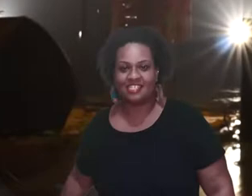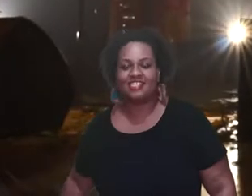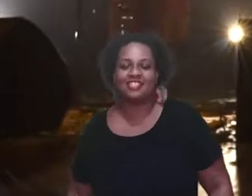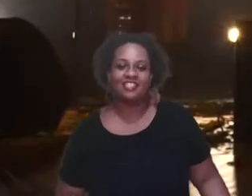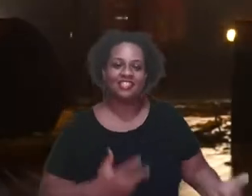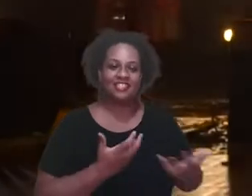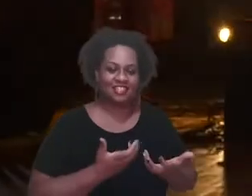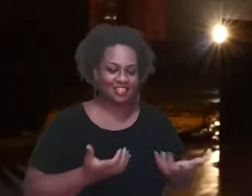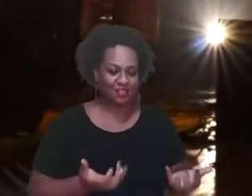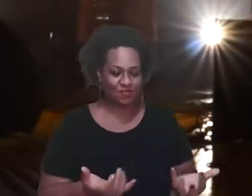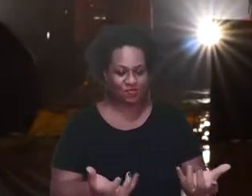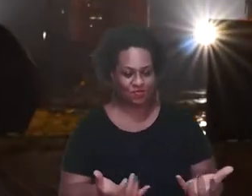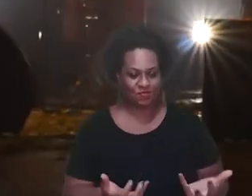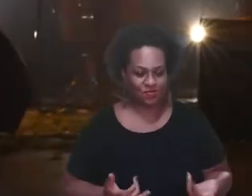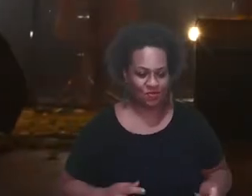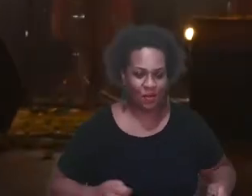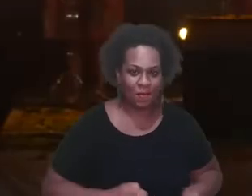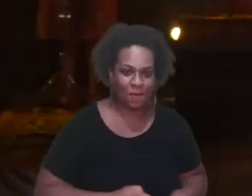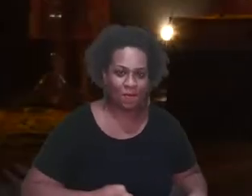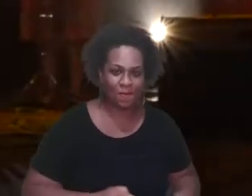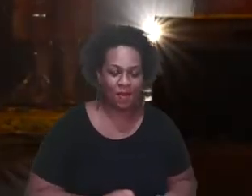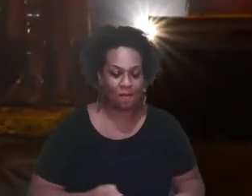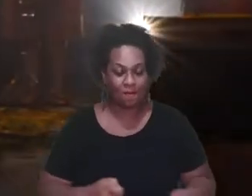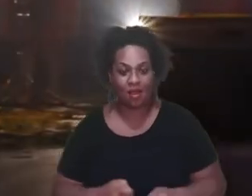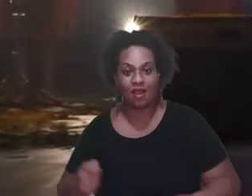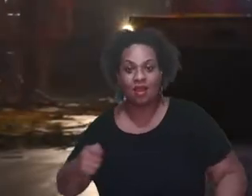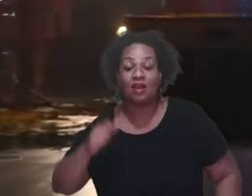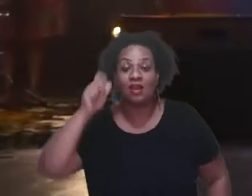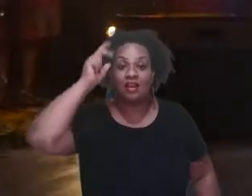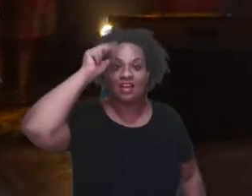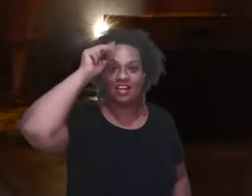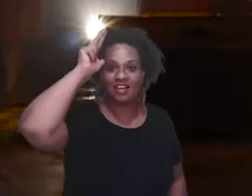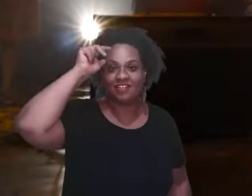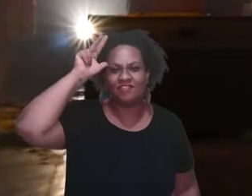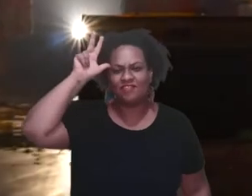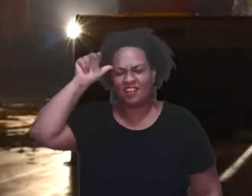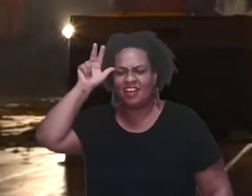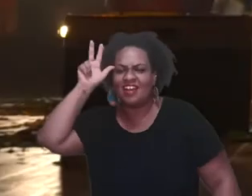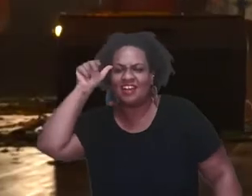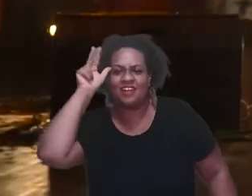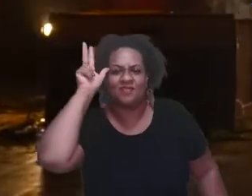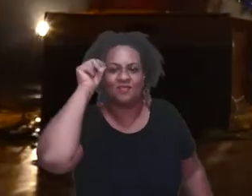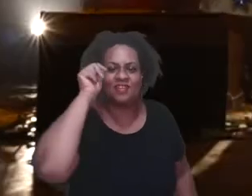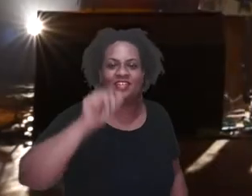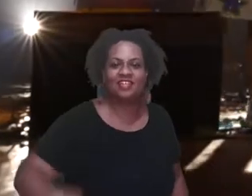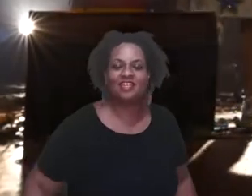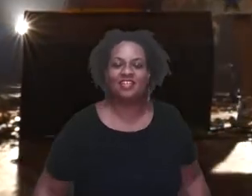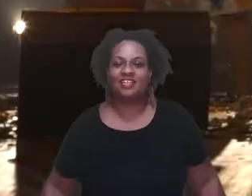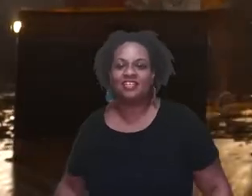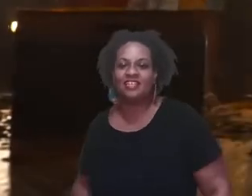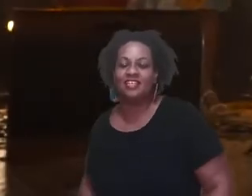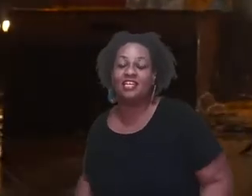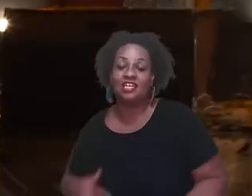eu vou cortar a pizza meu cavalo comer por falta grave para ver um cavalo